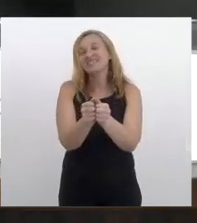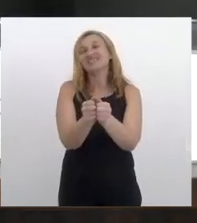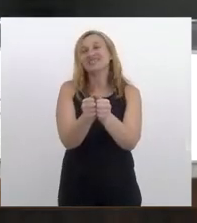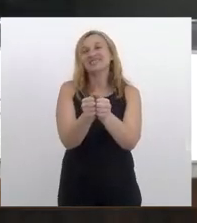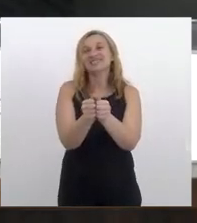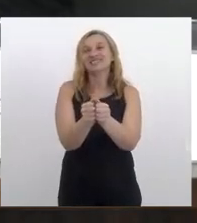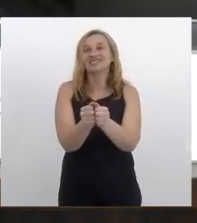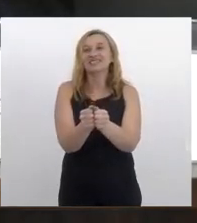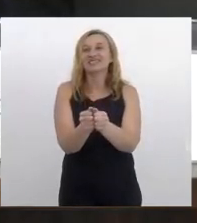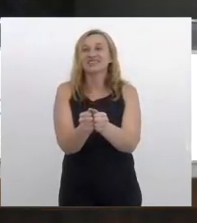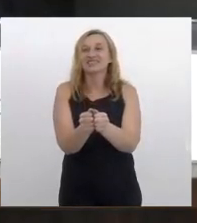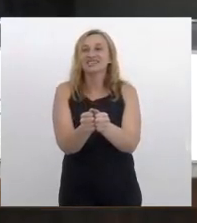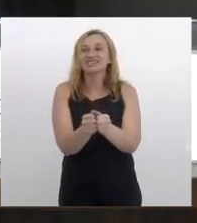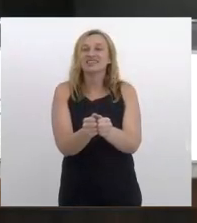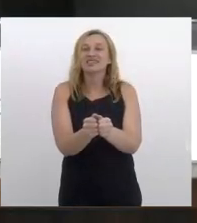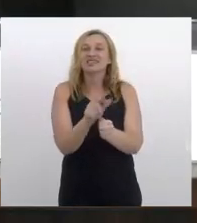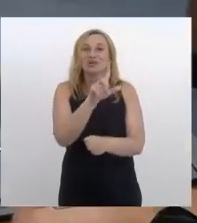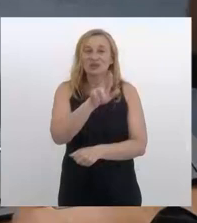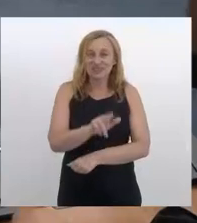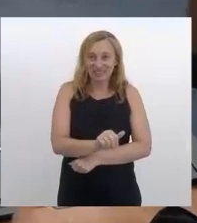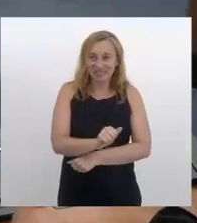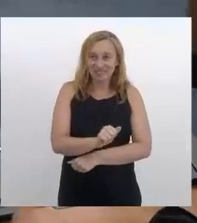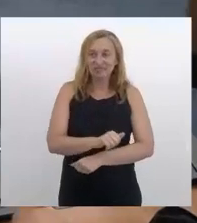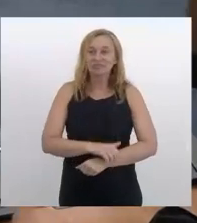juntamente com a própria Luzia.